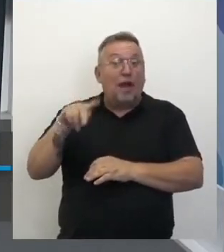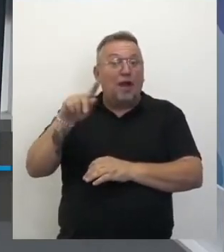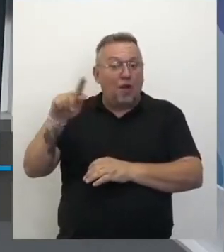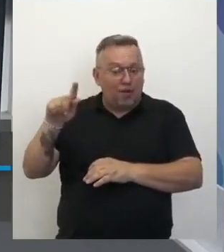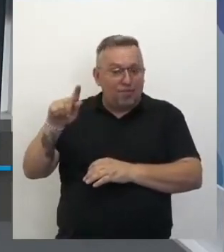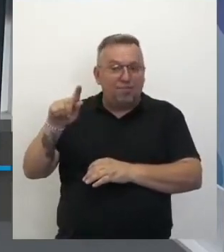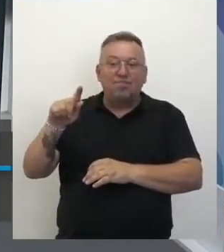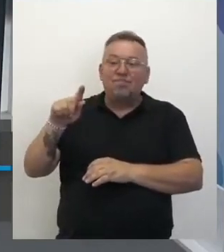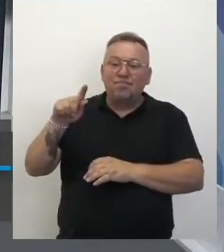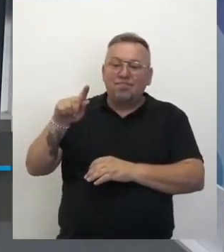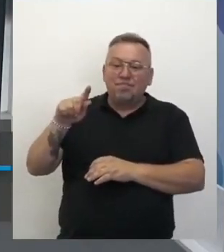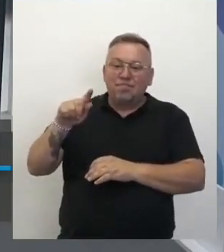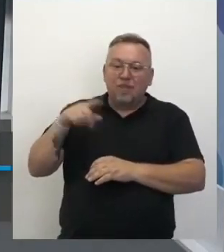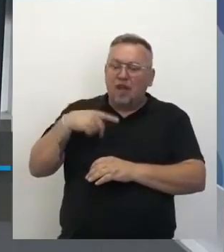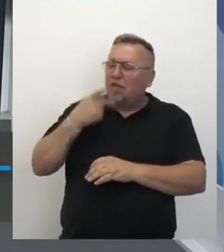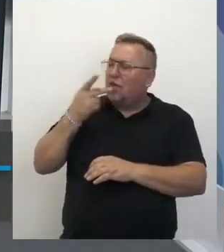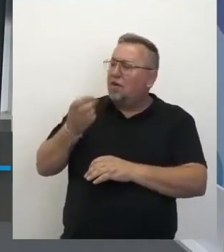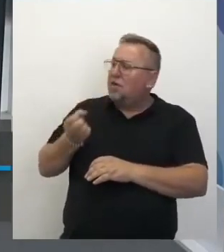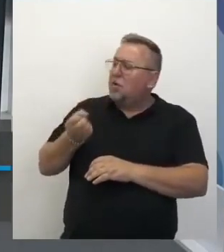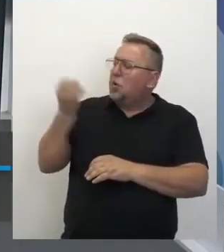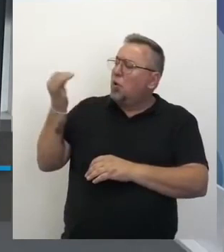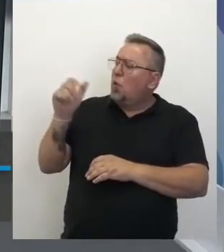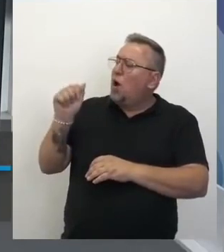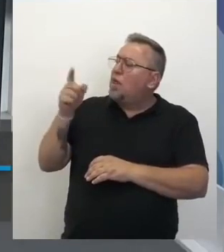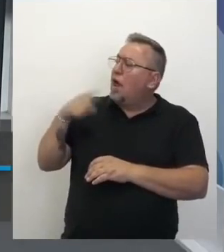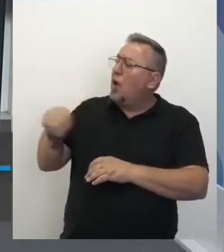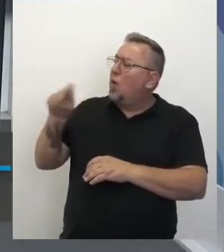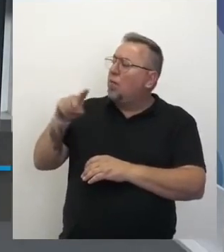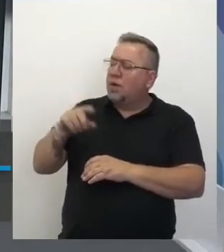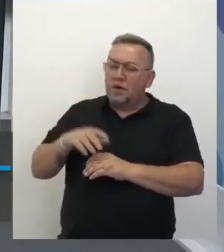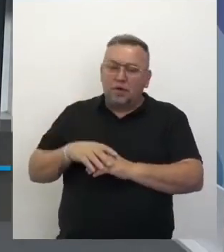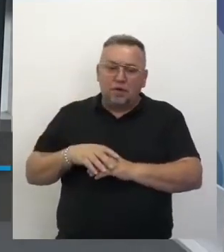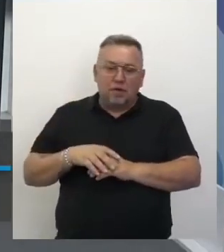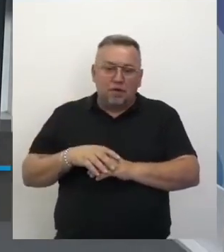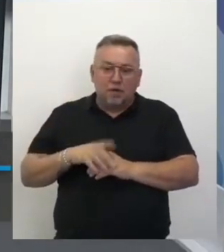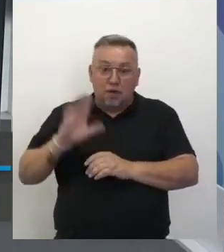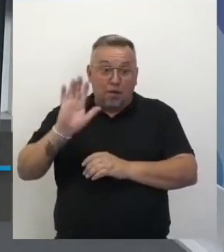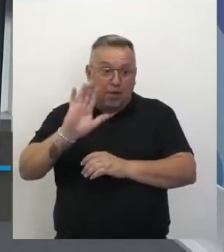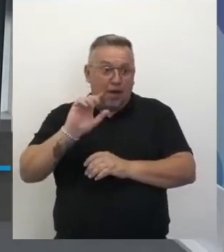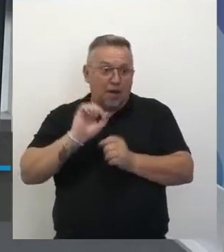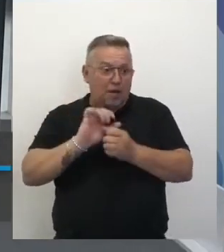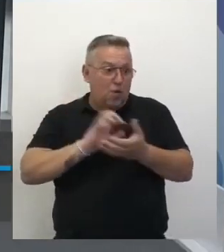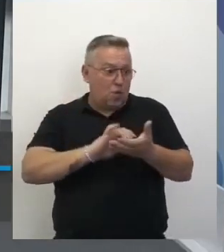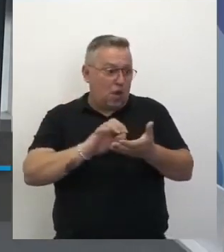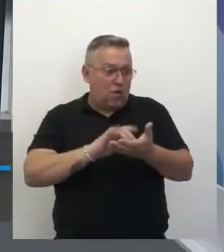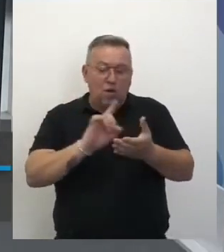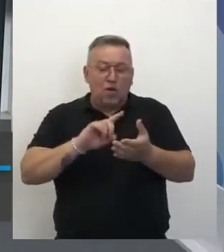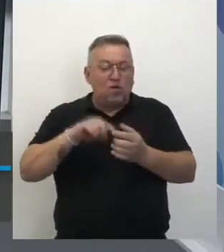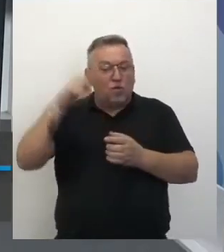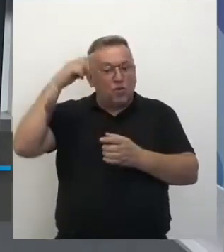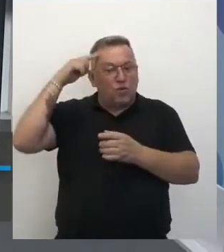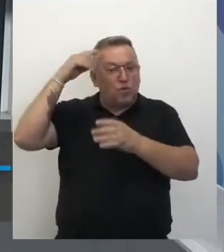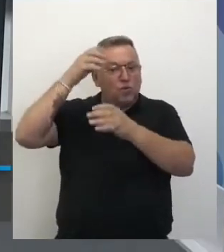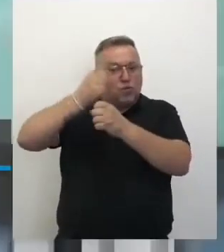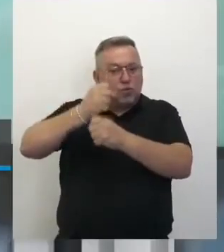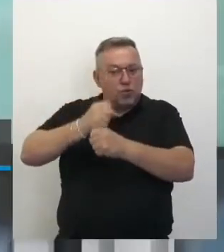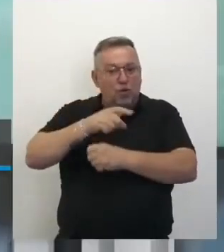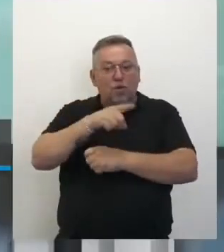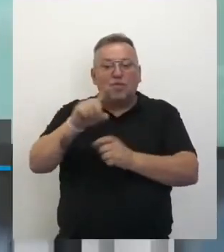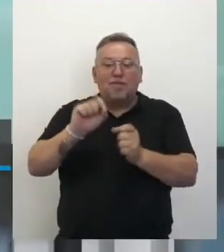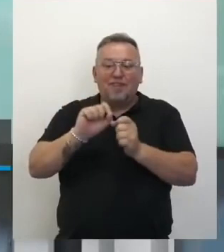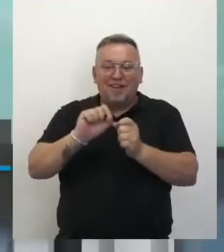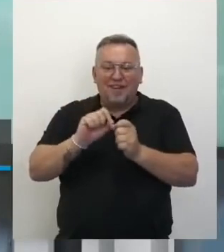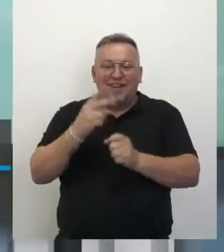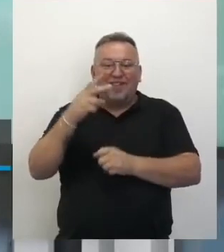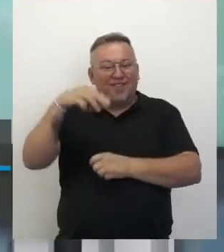465 quilogramas. Aí você me fala, quantas arrobas? Eu não pego calculadora nada, eu tenho que fazer um cálculo mental. Como você faria?